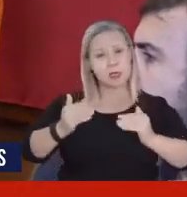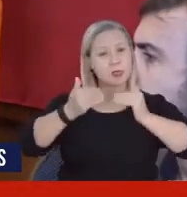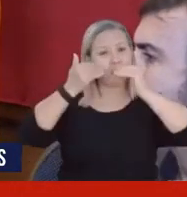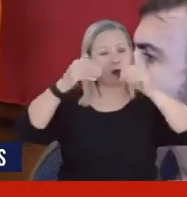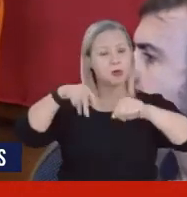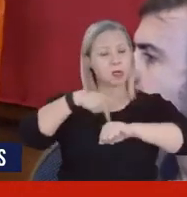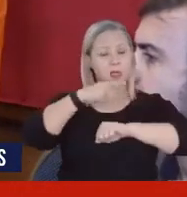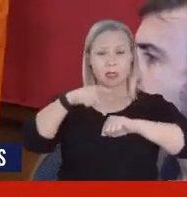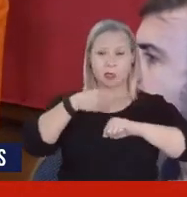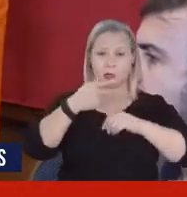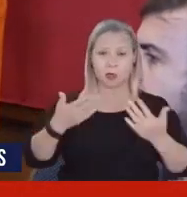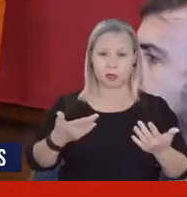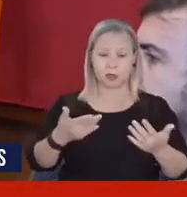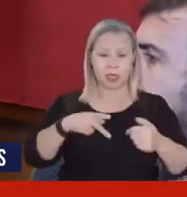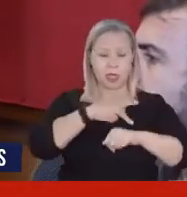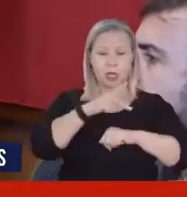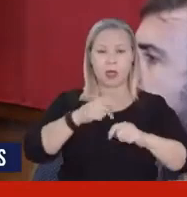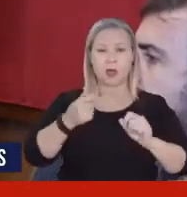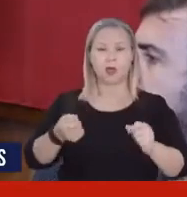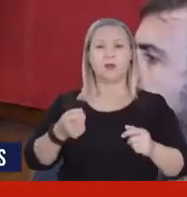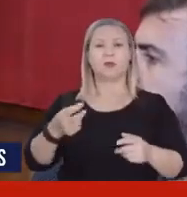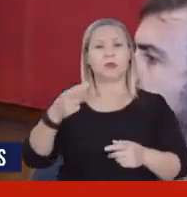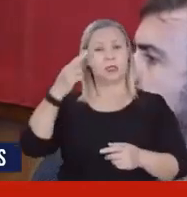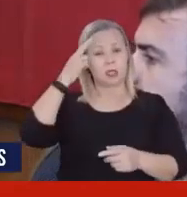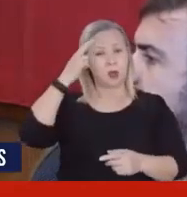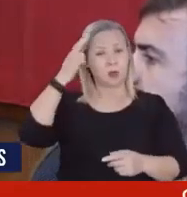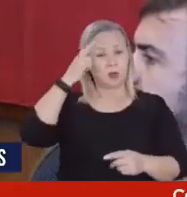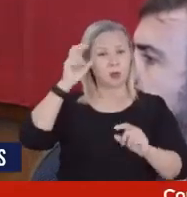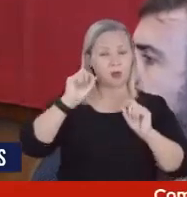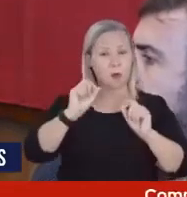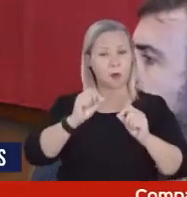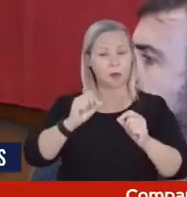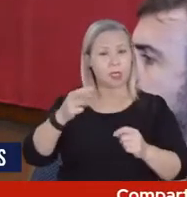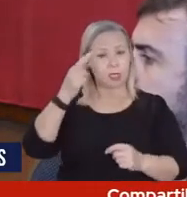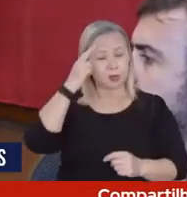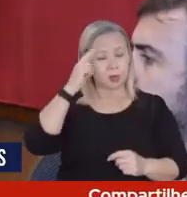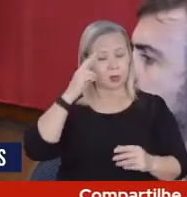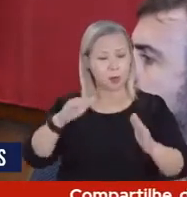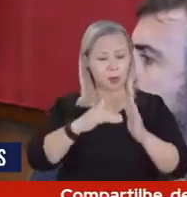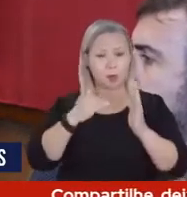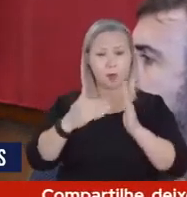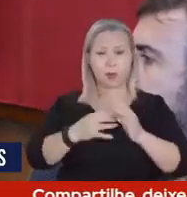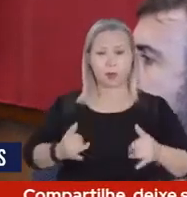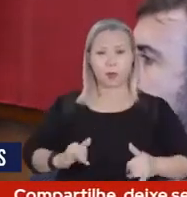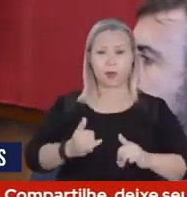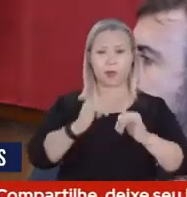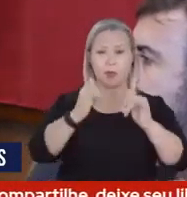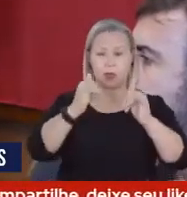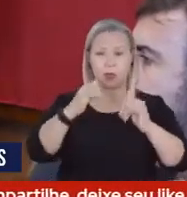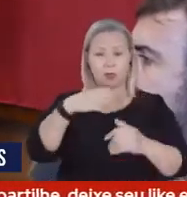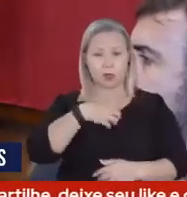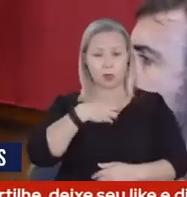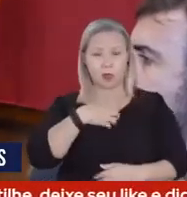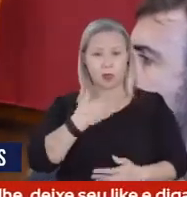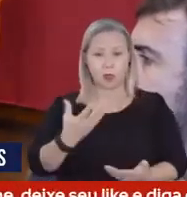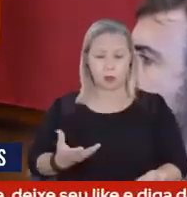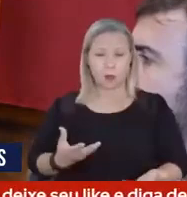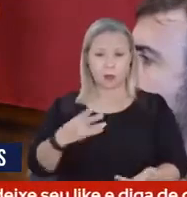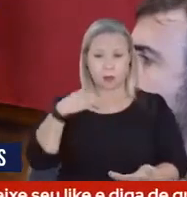que não domina, não tem o seu domínio completo sobre a energia, sobre a produção energética, ela não é uma nação